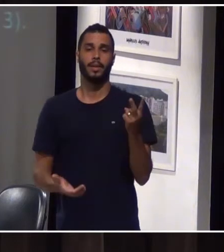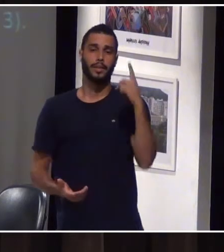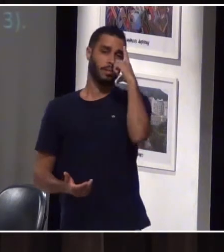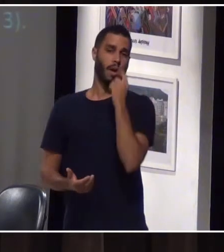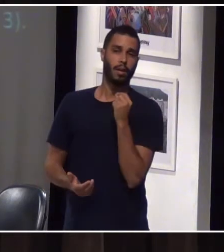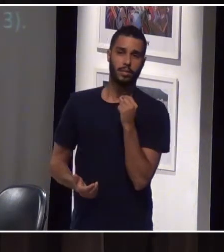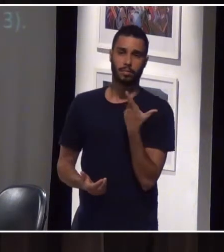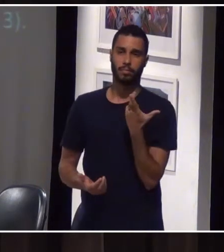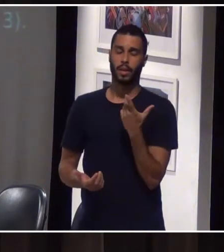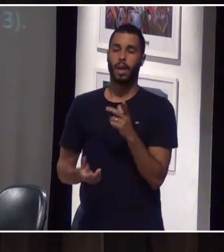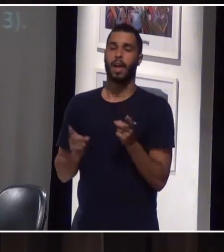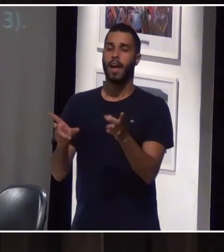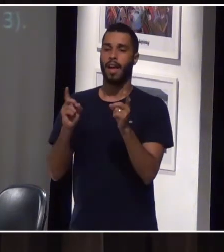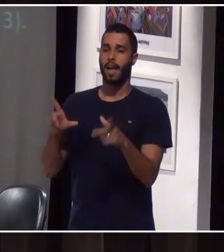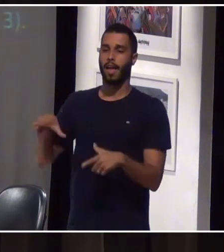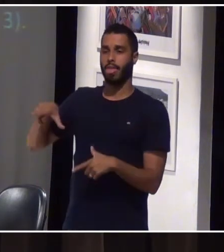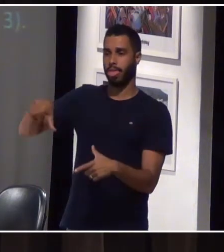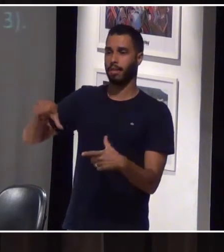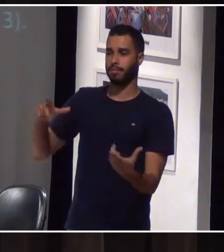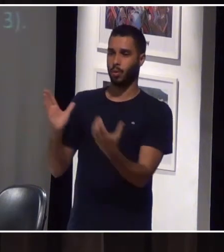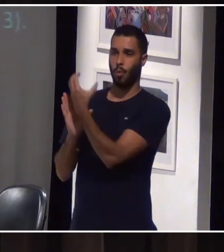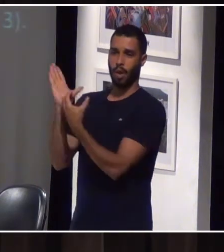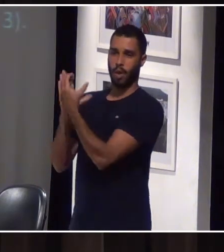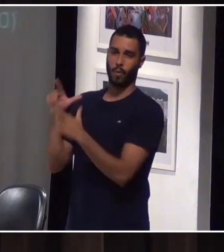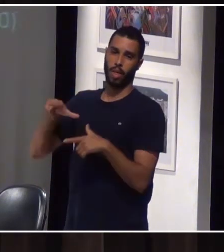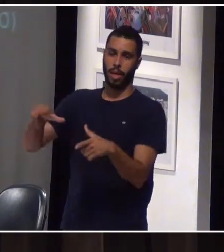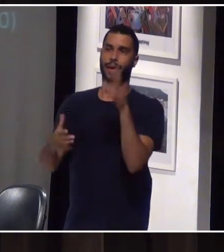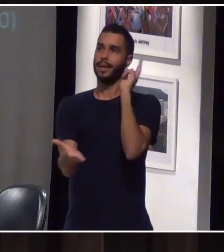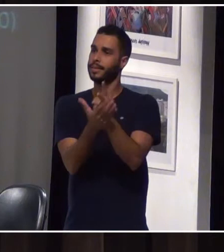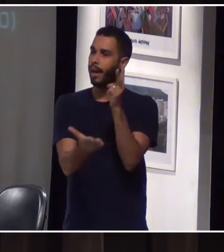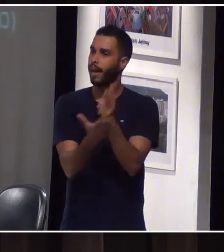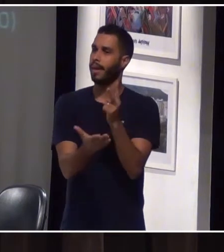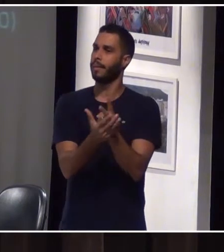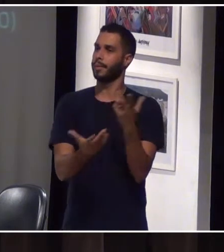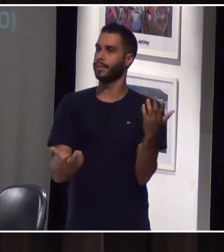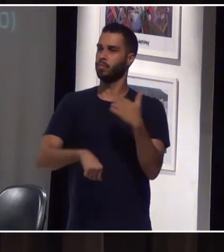condições de trabalho pelos nossos currículos. Enfim, a gente está o tempo inteiro nessa lógica